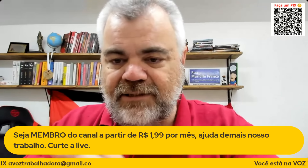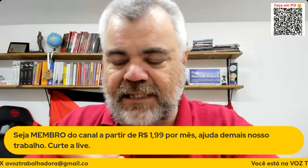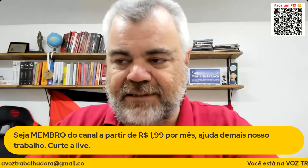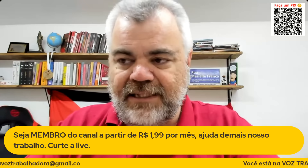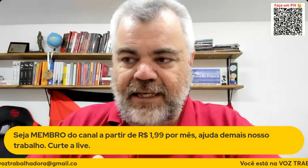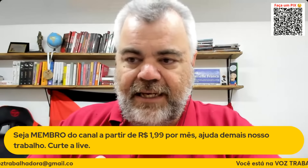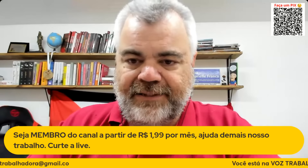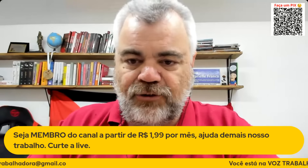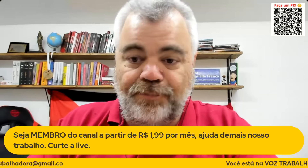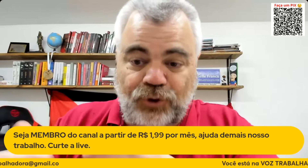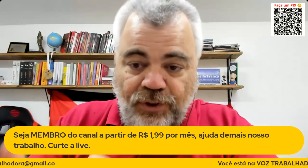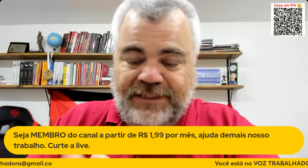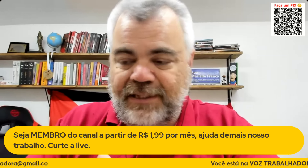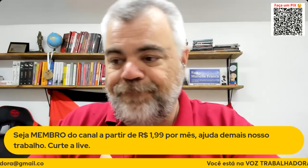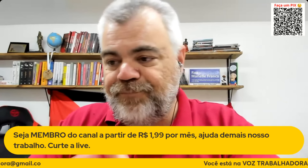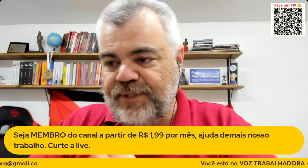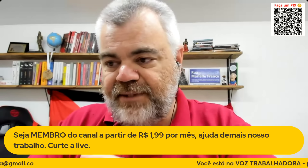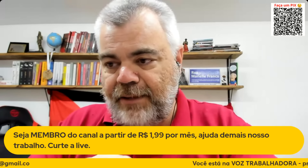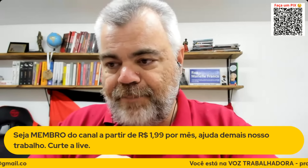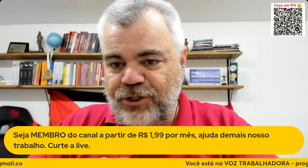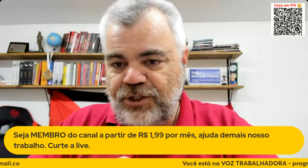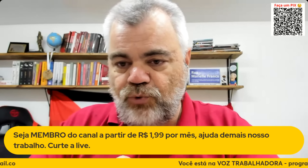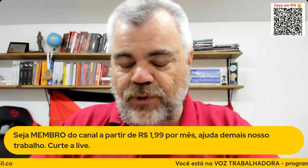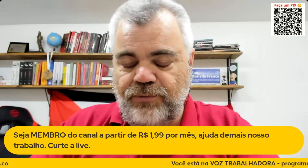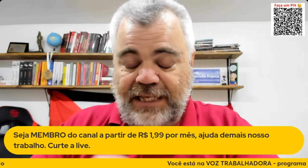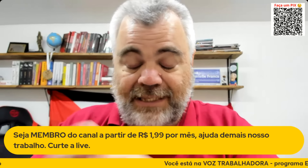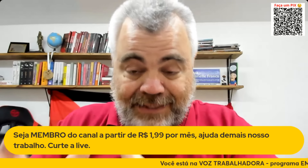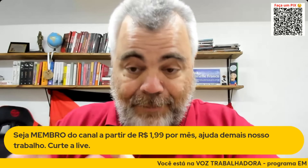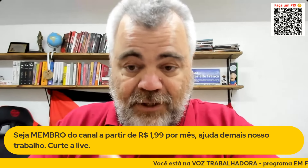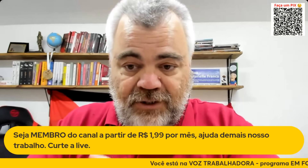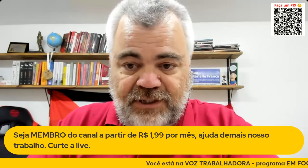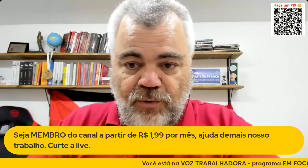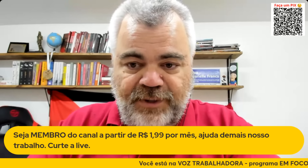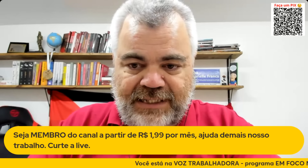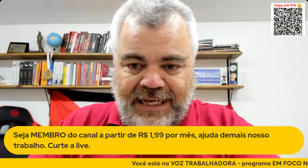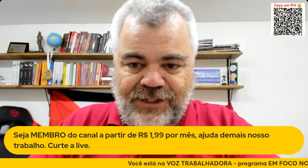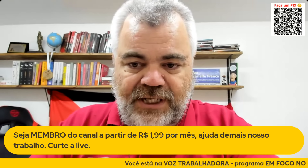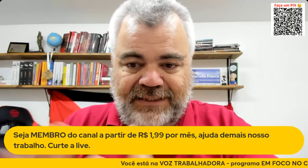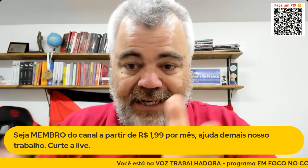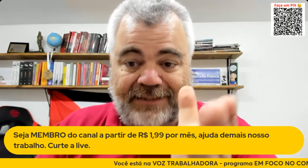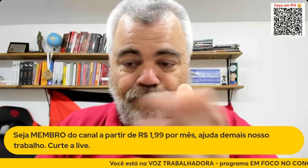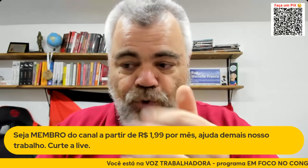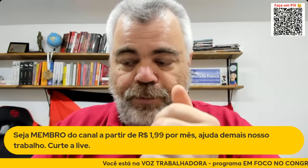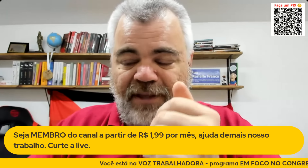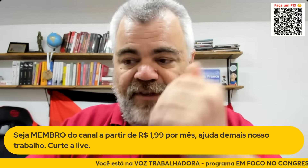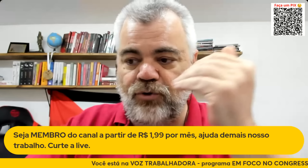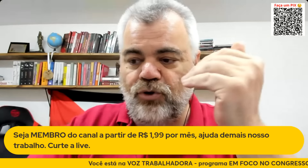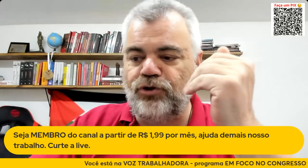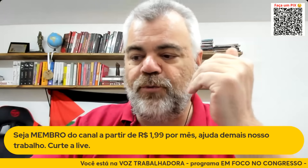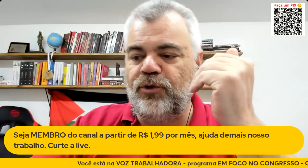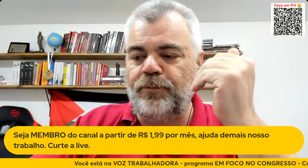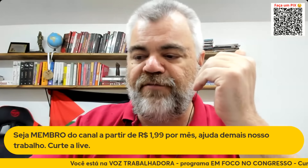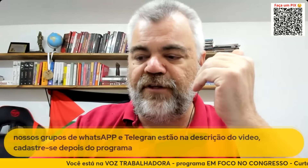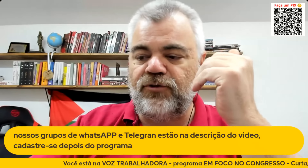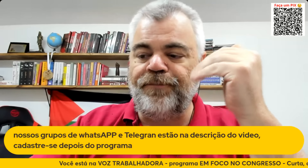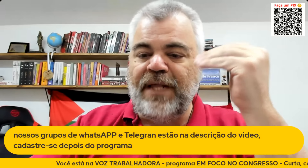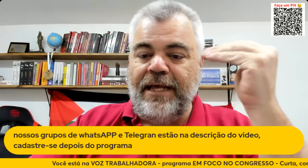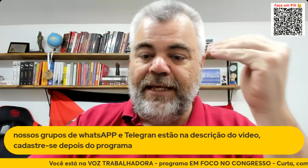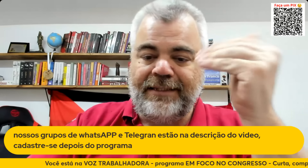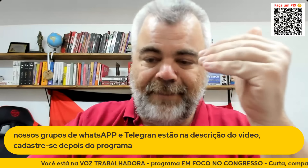conhece as as as opções né que tem para entrar pra nossa comunidade aí será muito bem-vindo todos muito